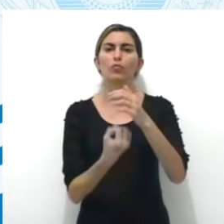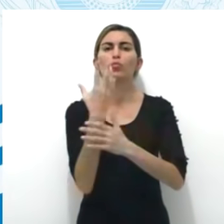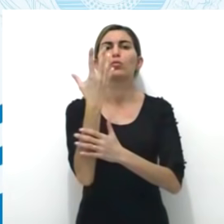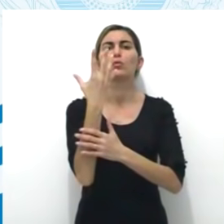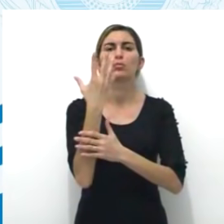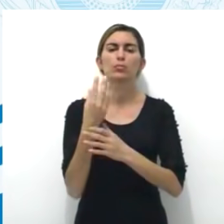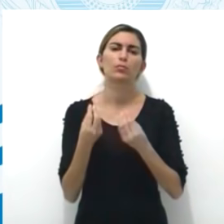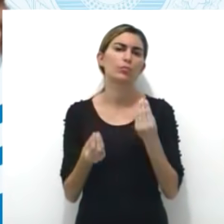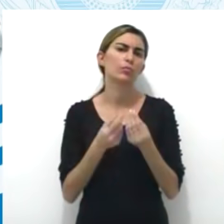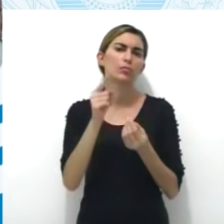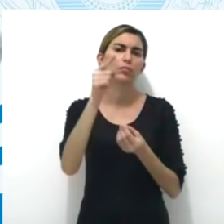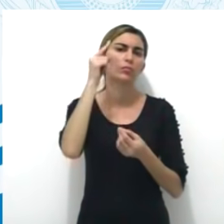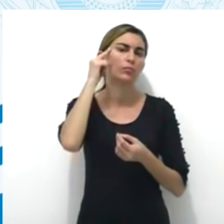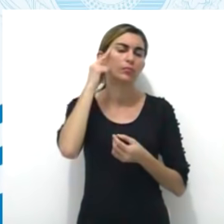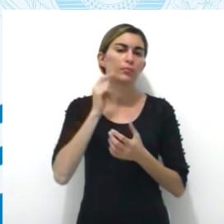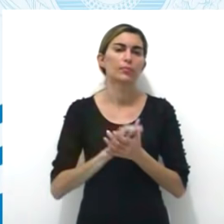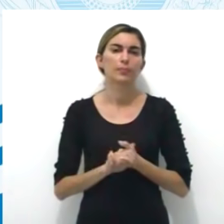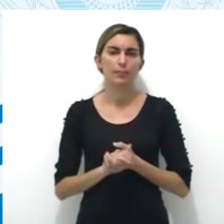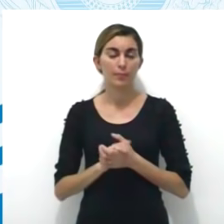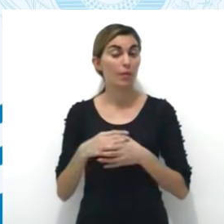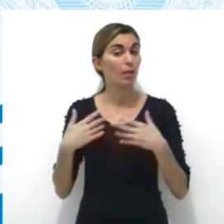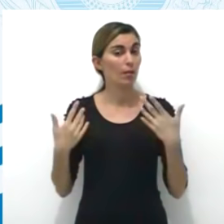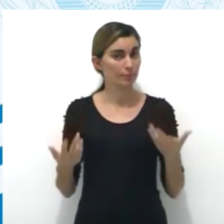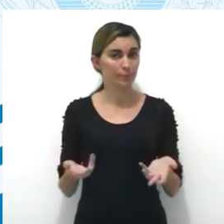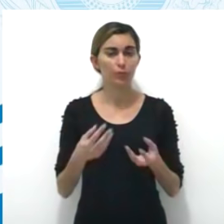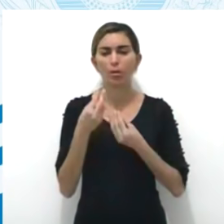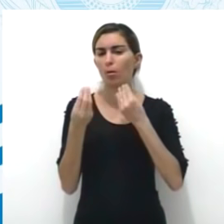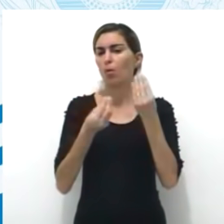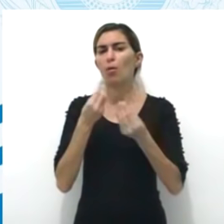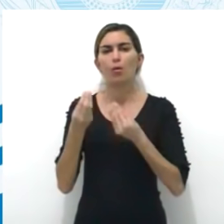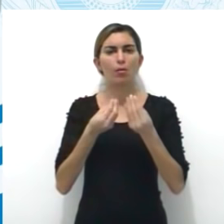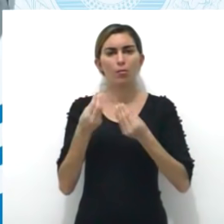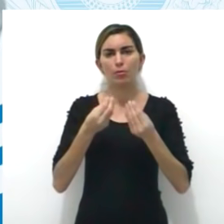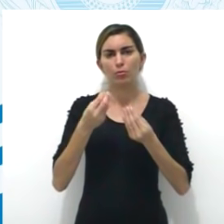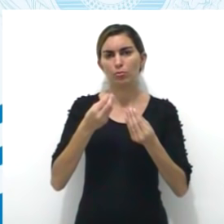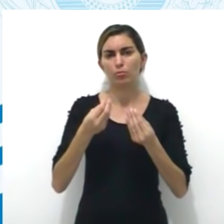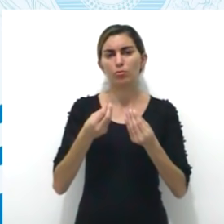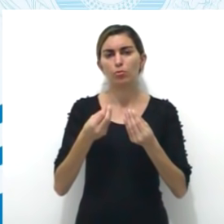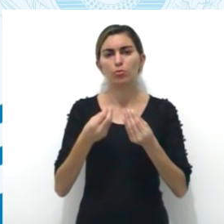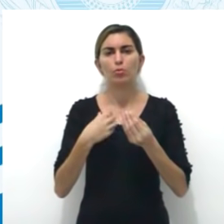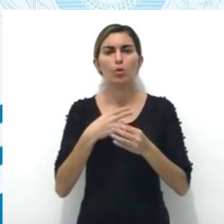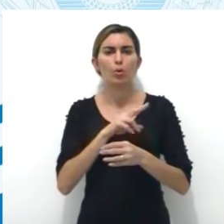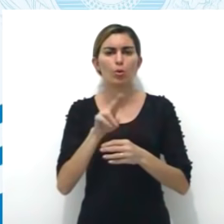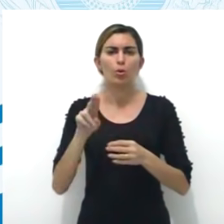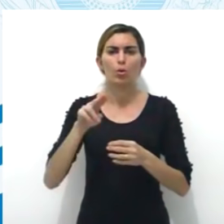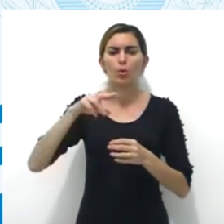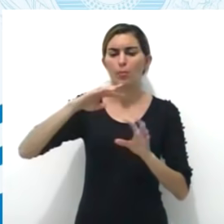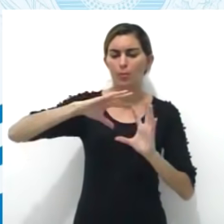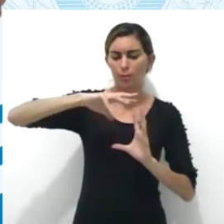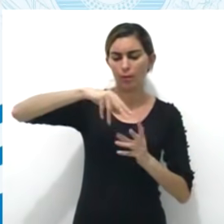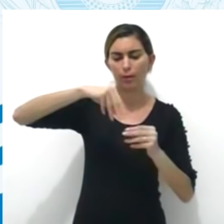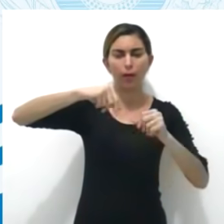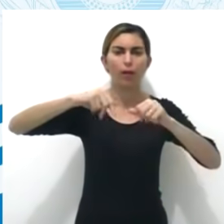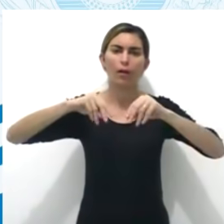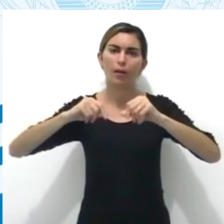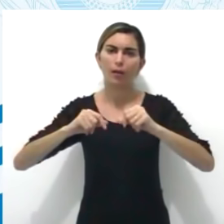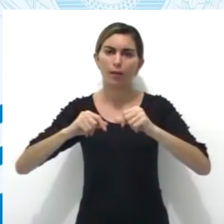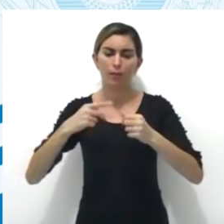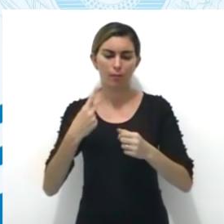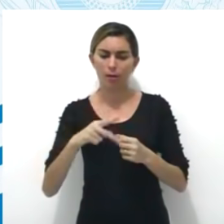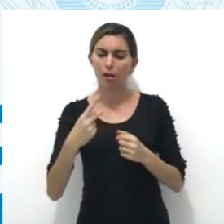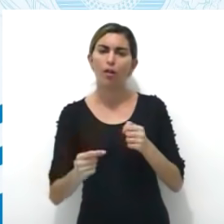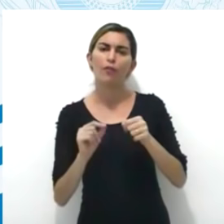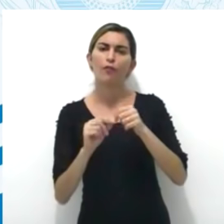na cabecinha de vocês? Então, na realidade, como essa estrutura chamada Terra, não é